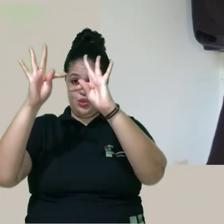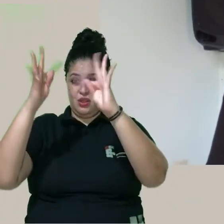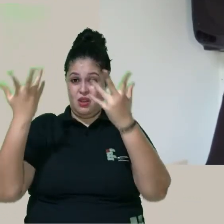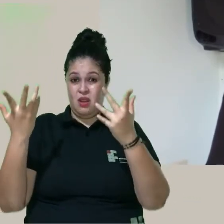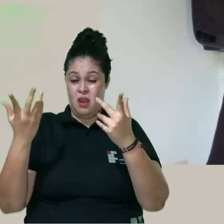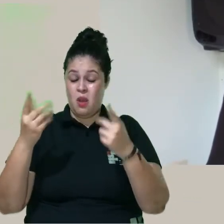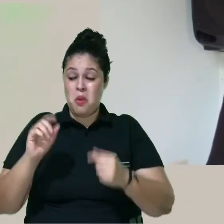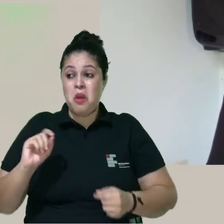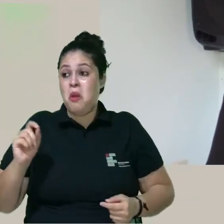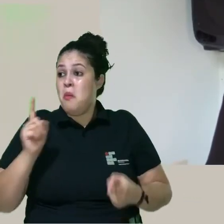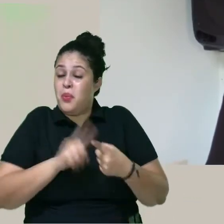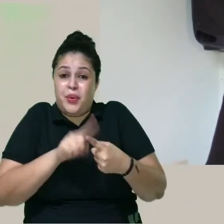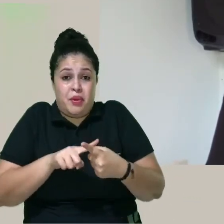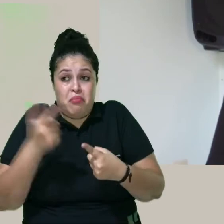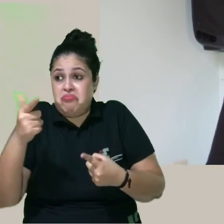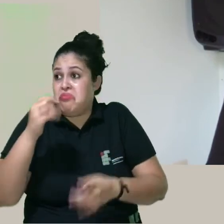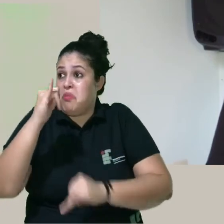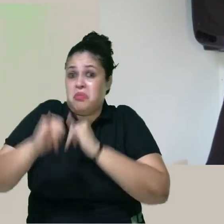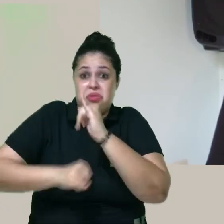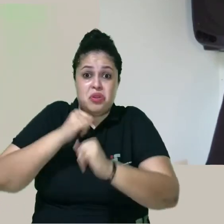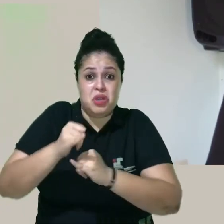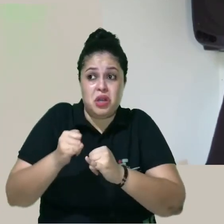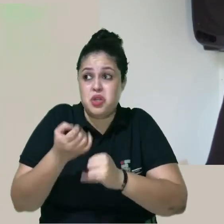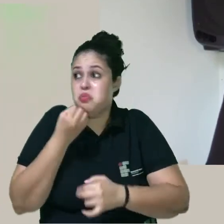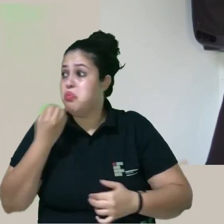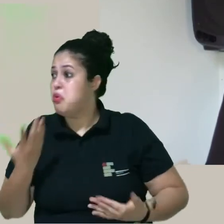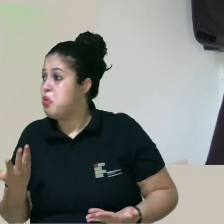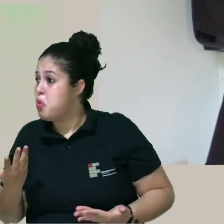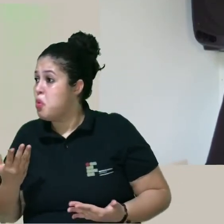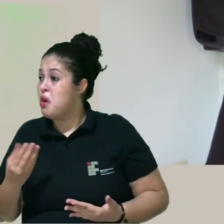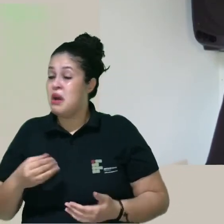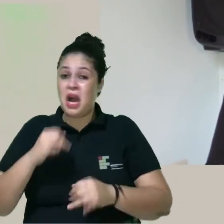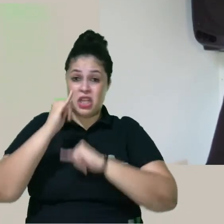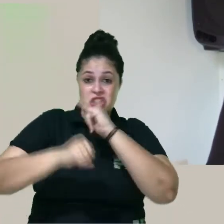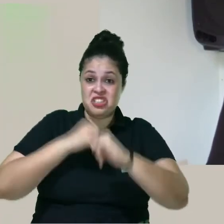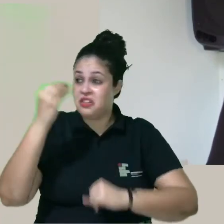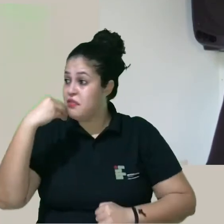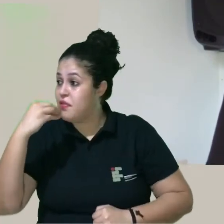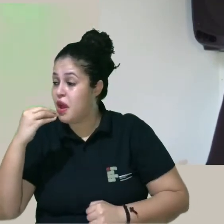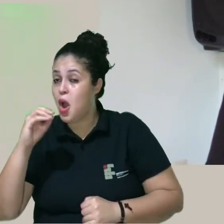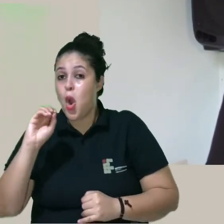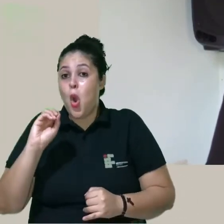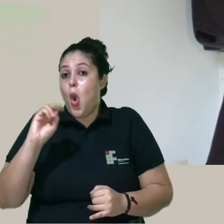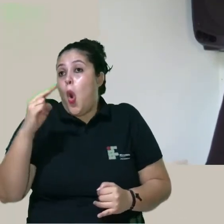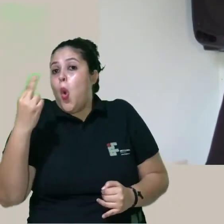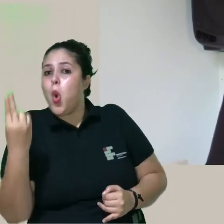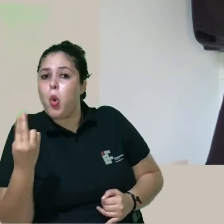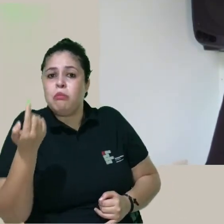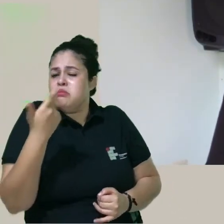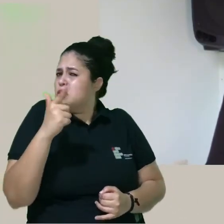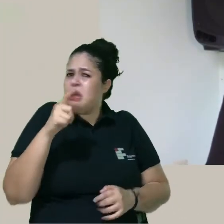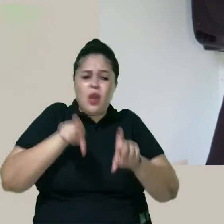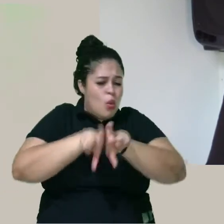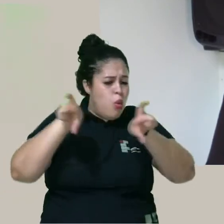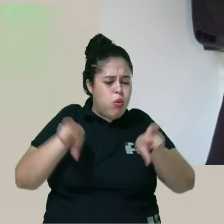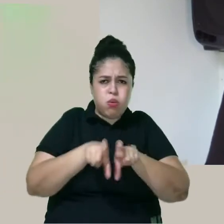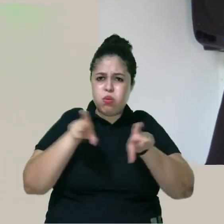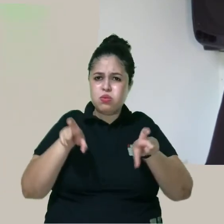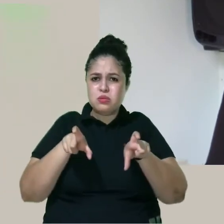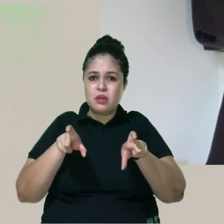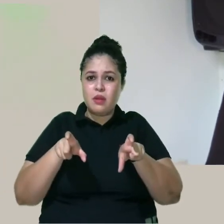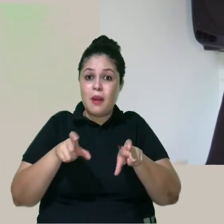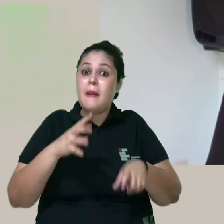ensino. Ou por não ter uma internet de banda larga em casa, ou por não ter computador